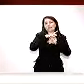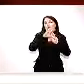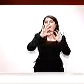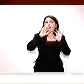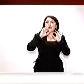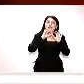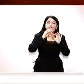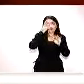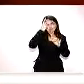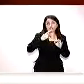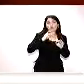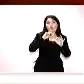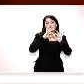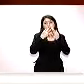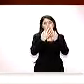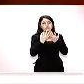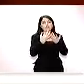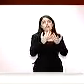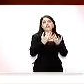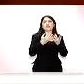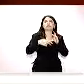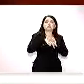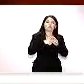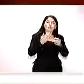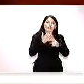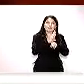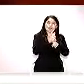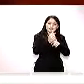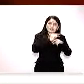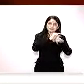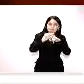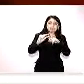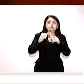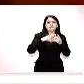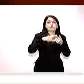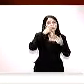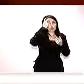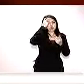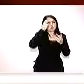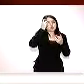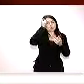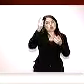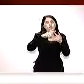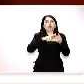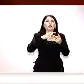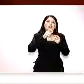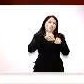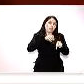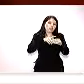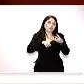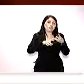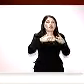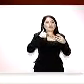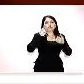família considerada como um todo prestando assistência Econômica social moral cultural educacional recreativa